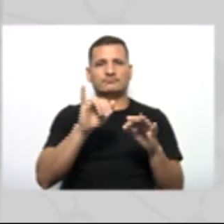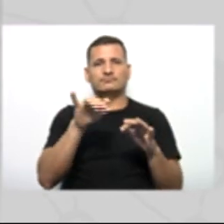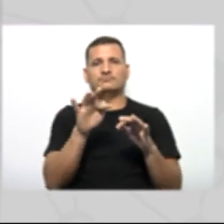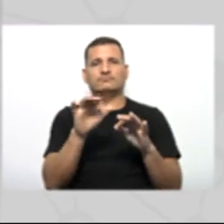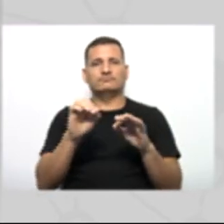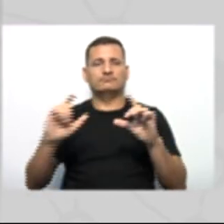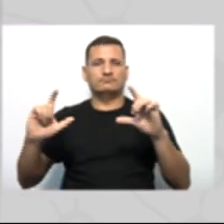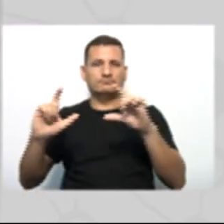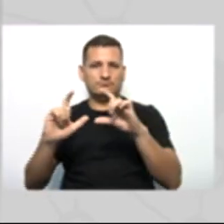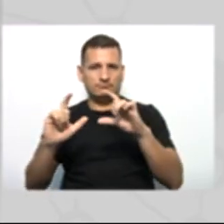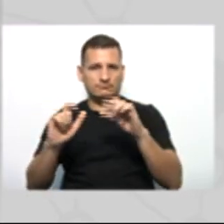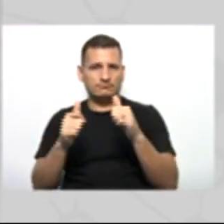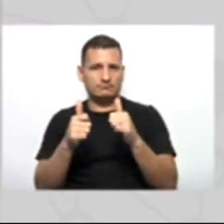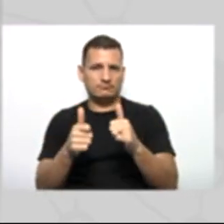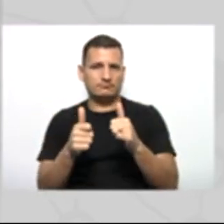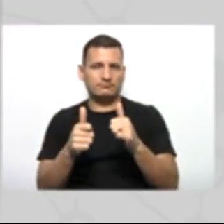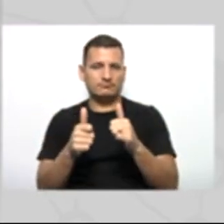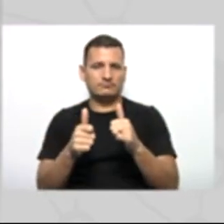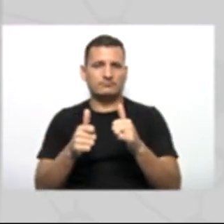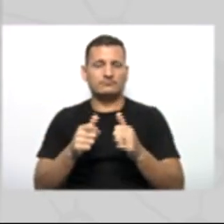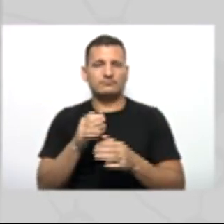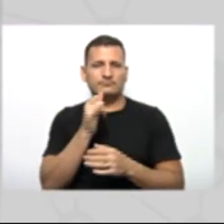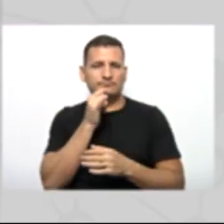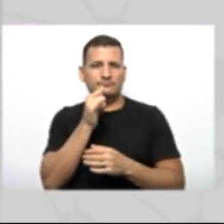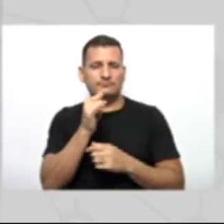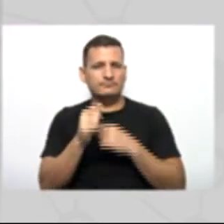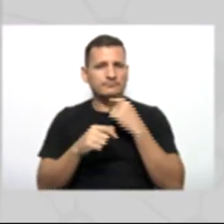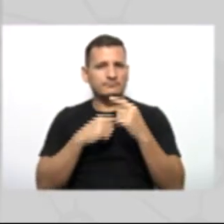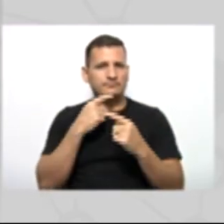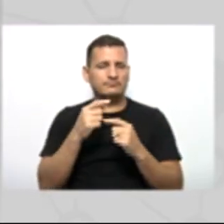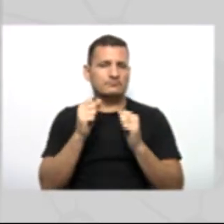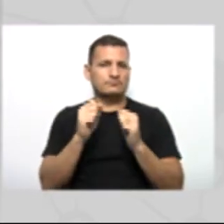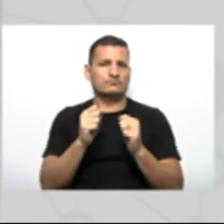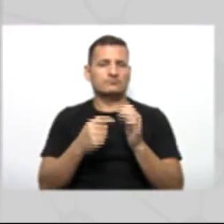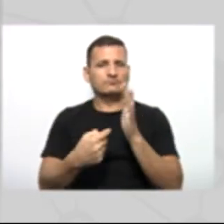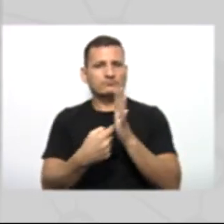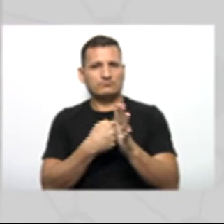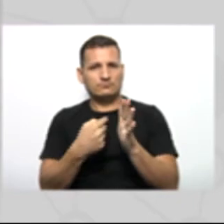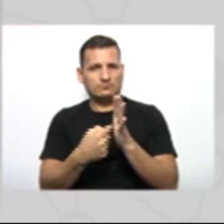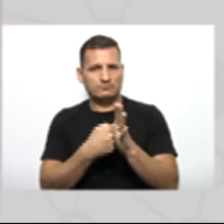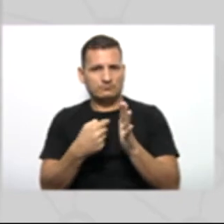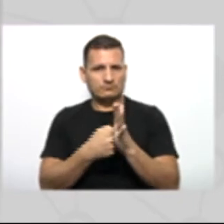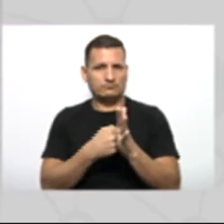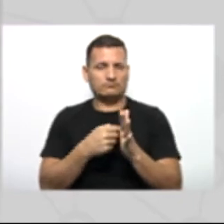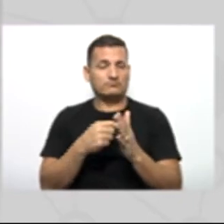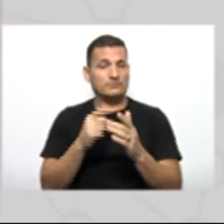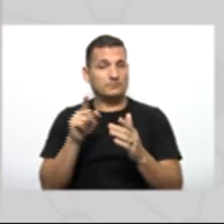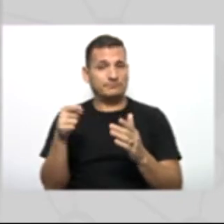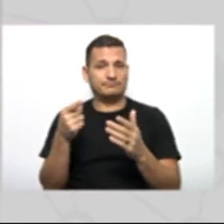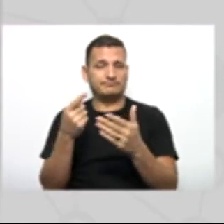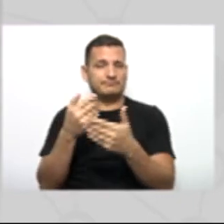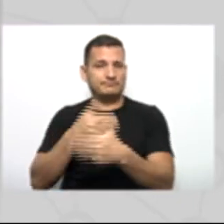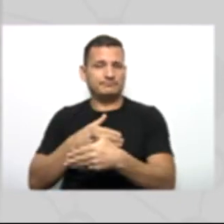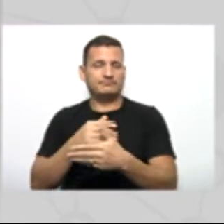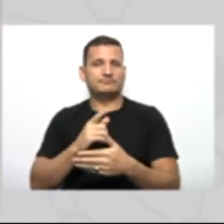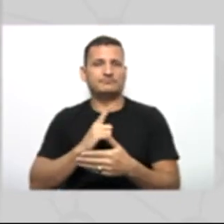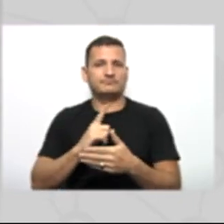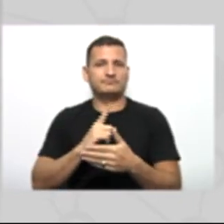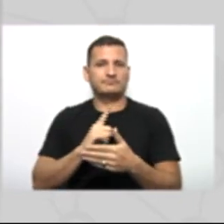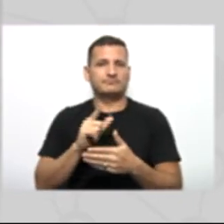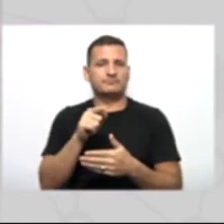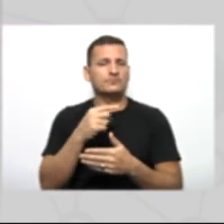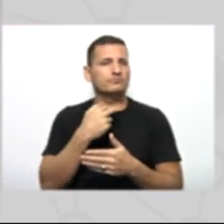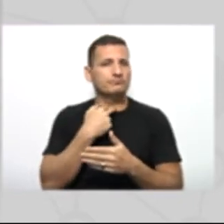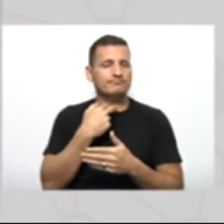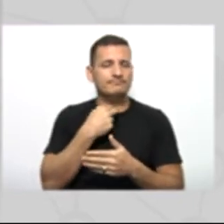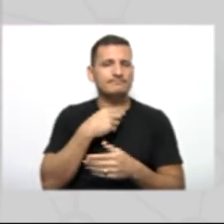classe. Tranquilo? Pessoal, se vocês tiverem com dúvida aí, manda para cá que daqui a pouco tem prova. Beleza? Vocês não podem ficar